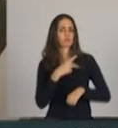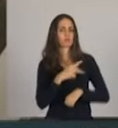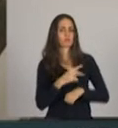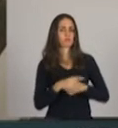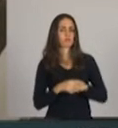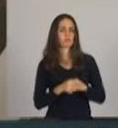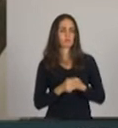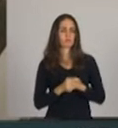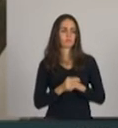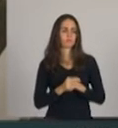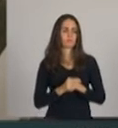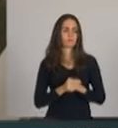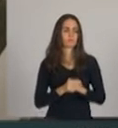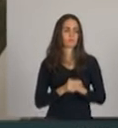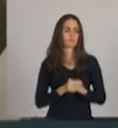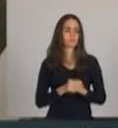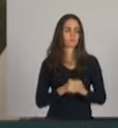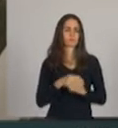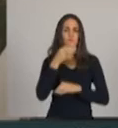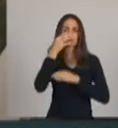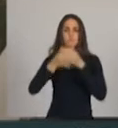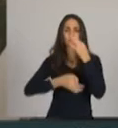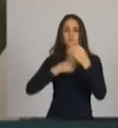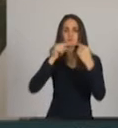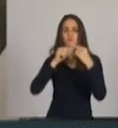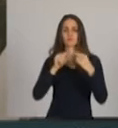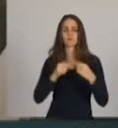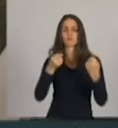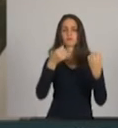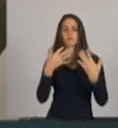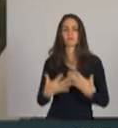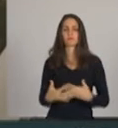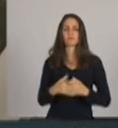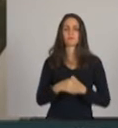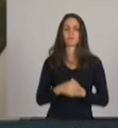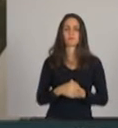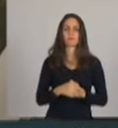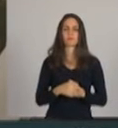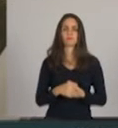dos argumentos que aqui foram colocados. Portanto,